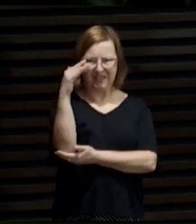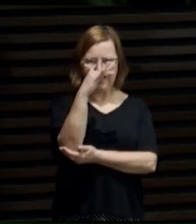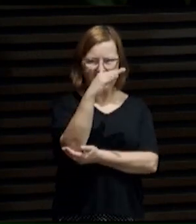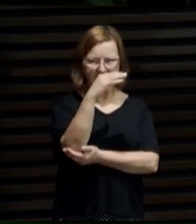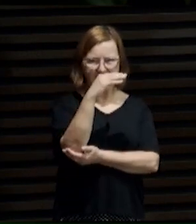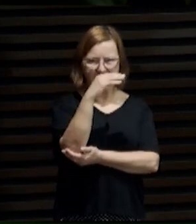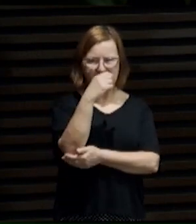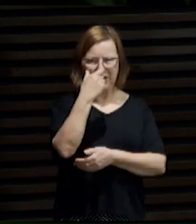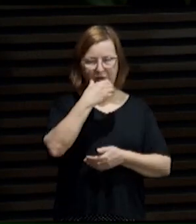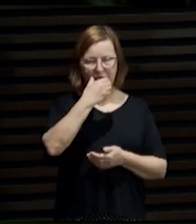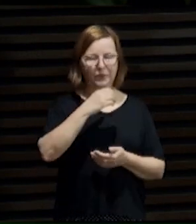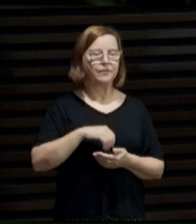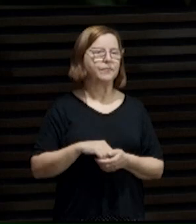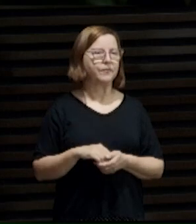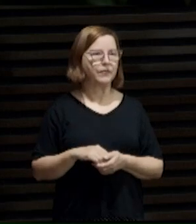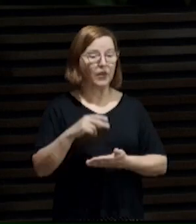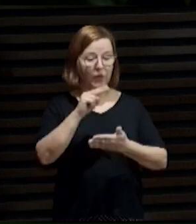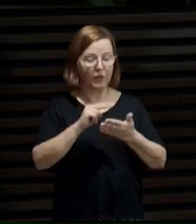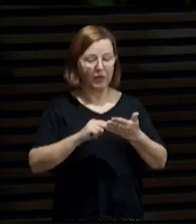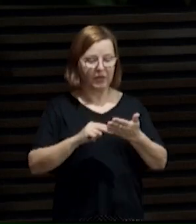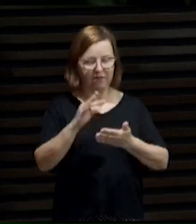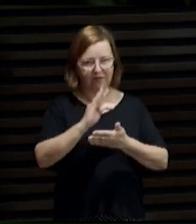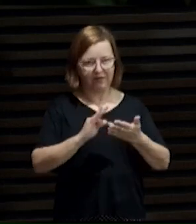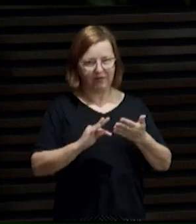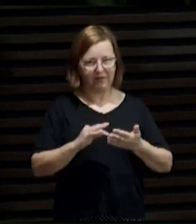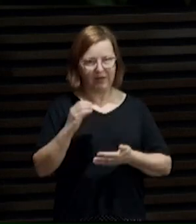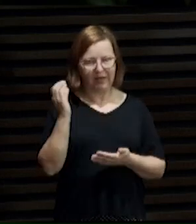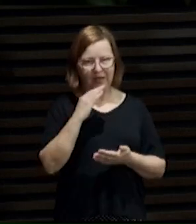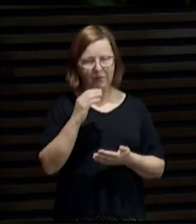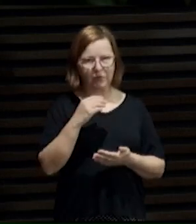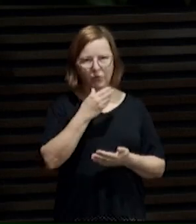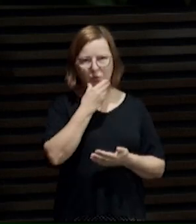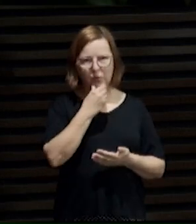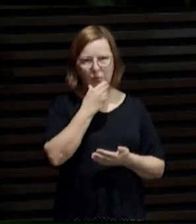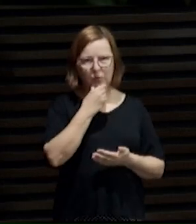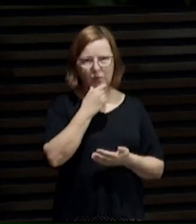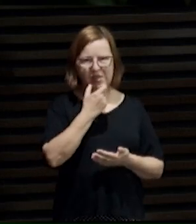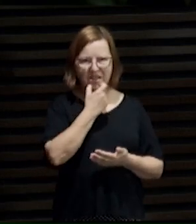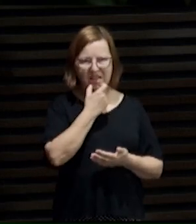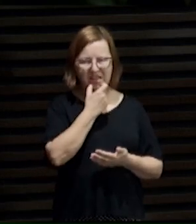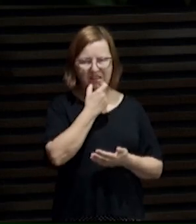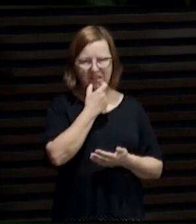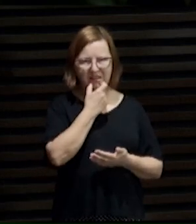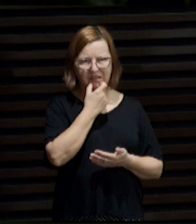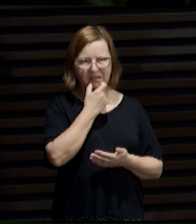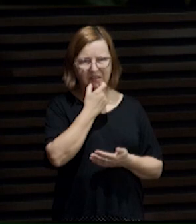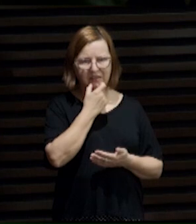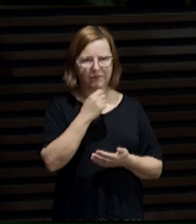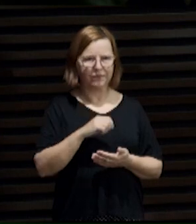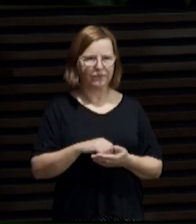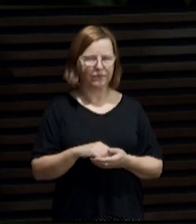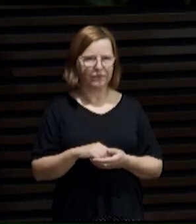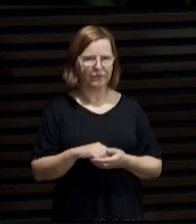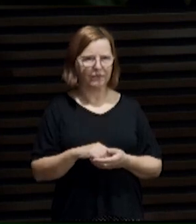Eu vou ler um texto rápido aqui de um puritano que eu tenho muito apreço. Matthew